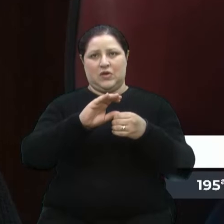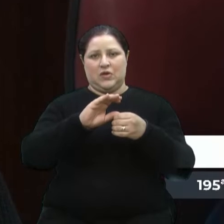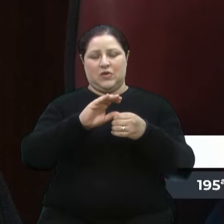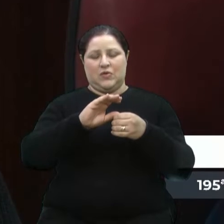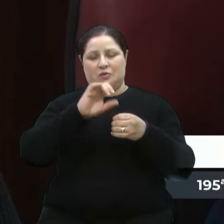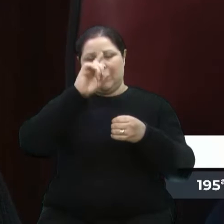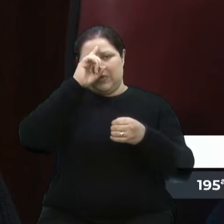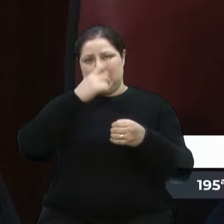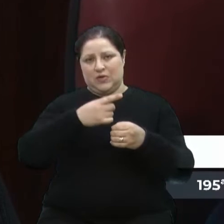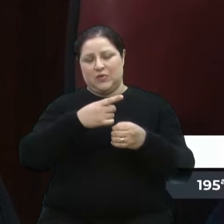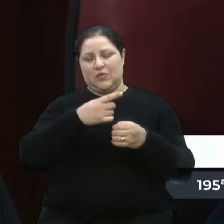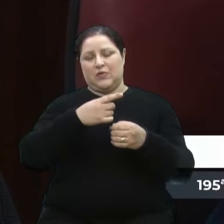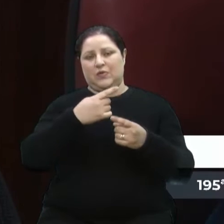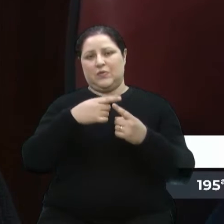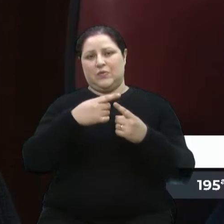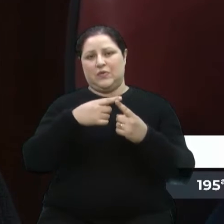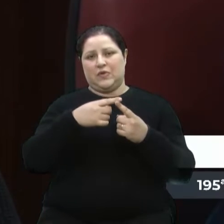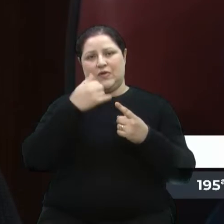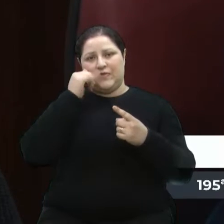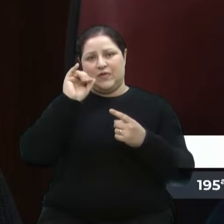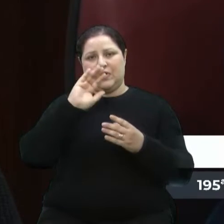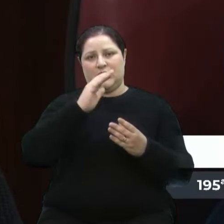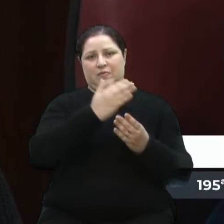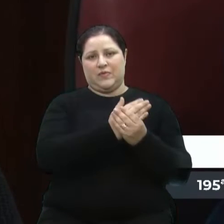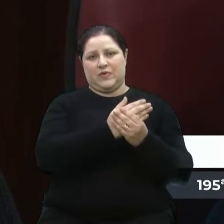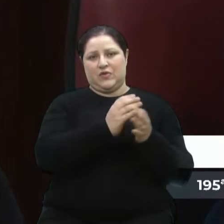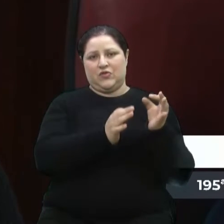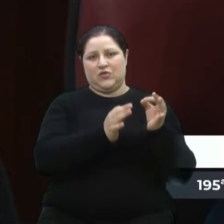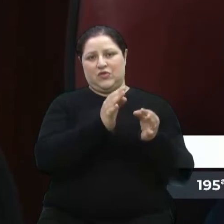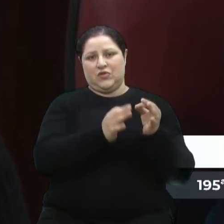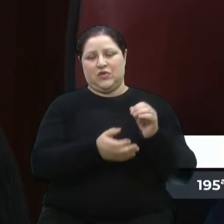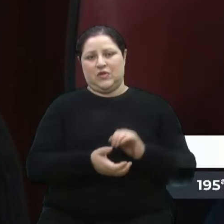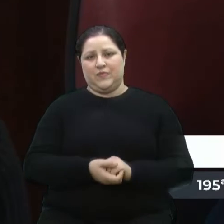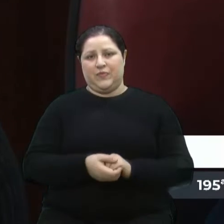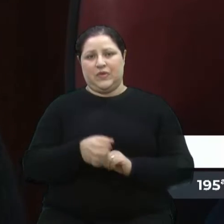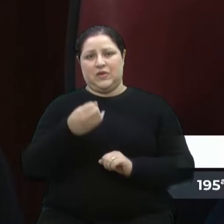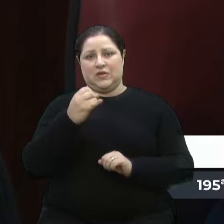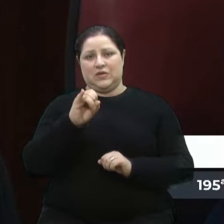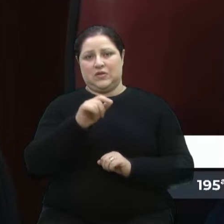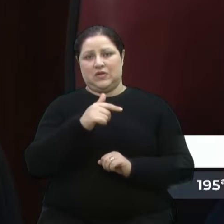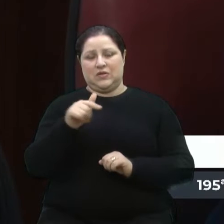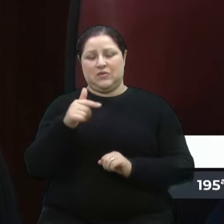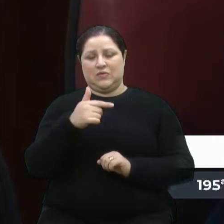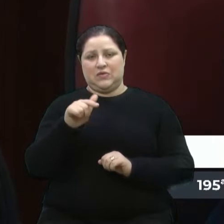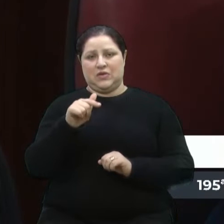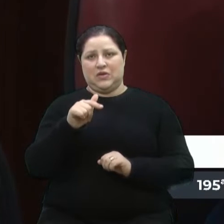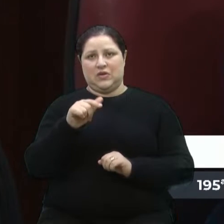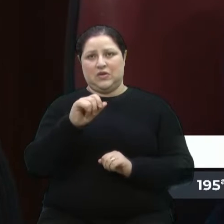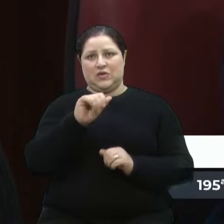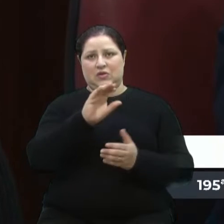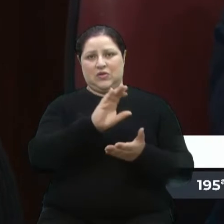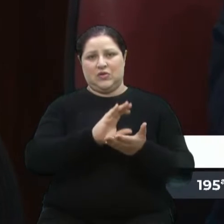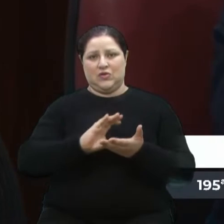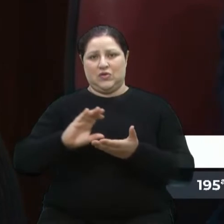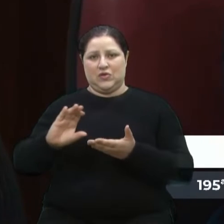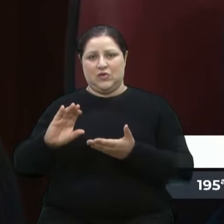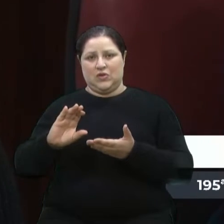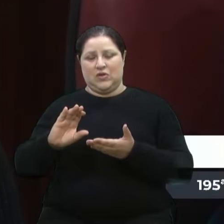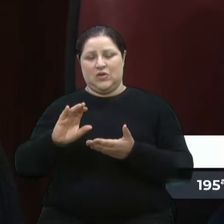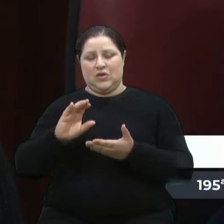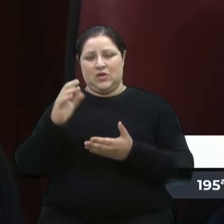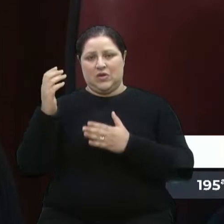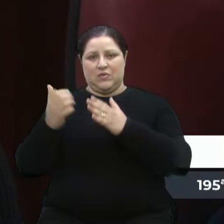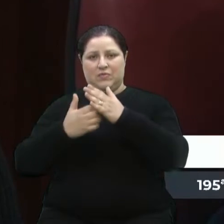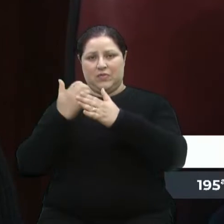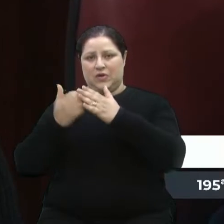Agora, se não houvesse subsídio, o preço da passagem seria a mesma coisa para a empresa. Agora, o usuário que pega todo dia